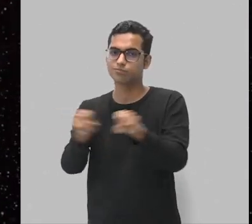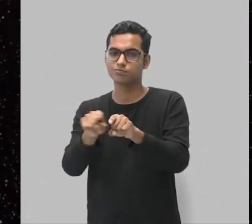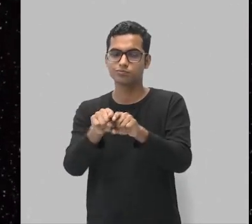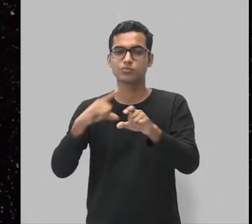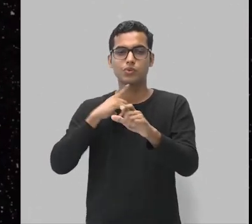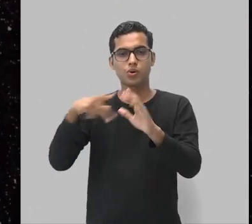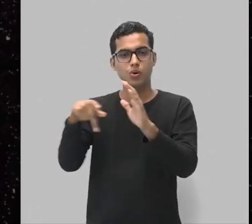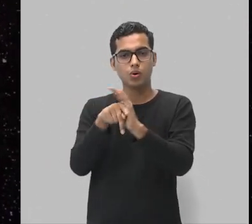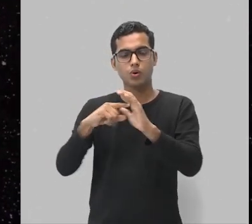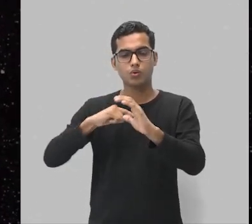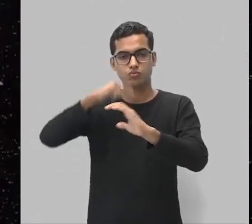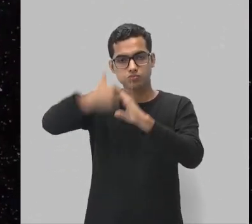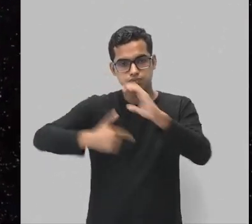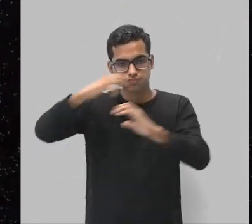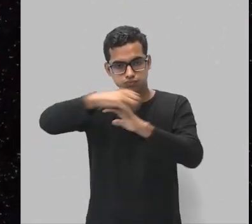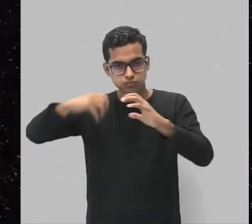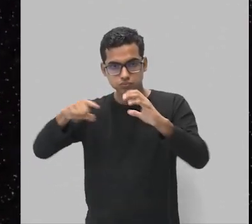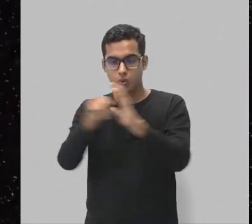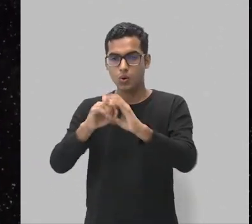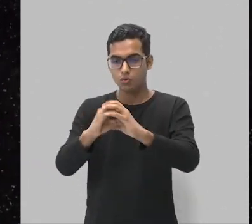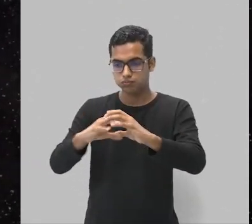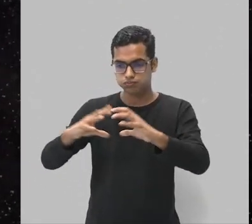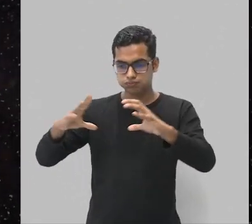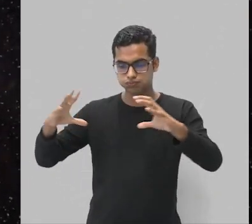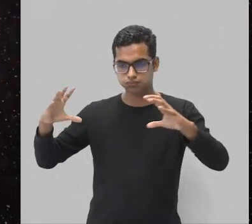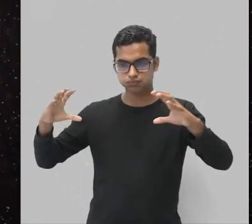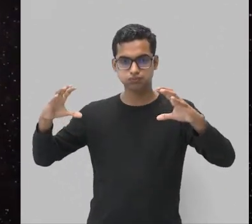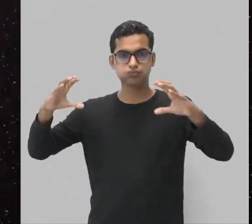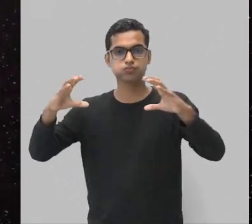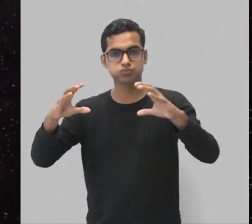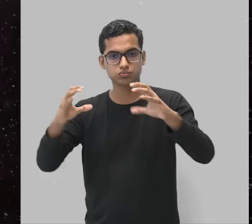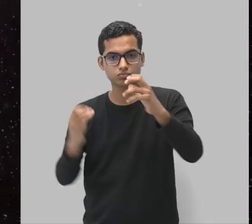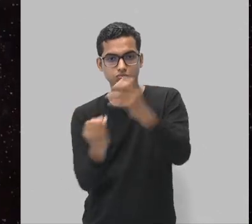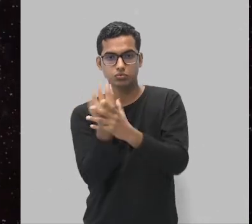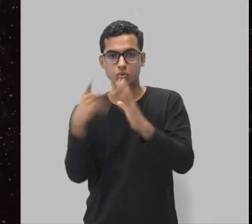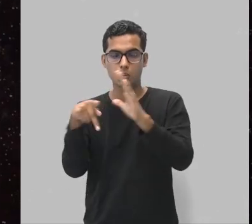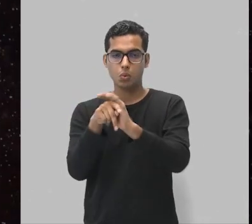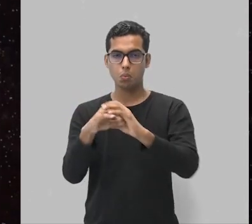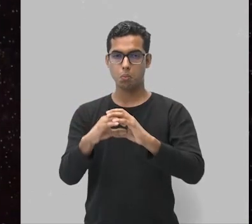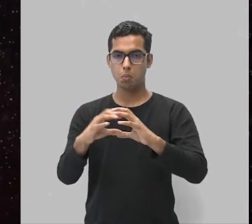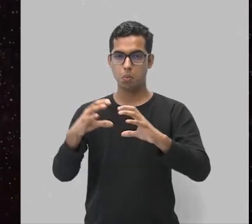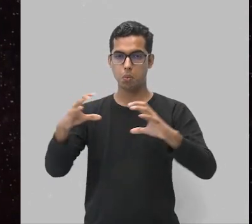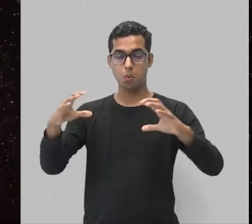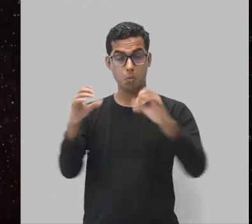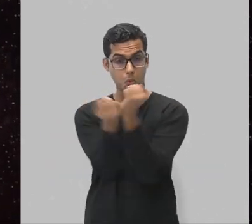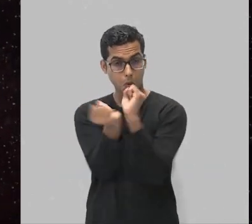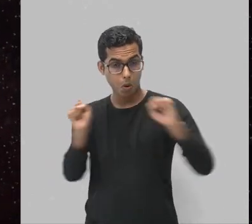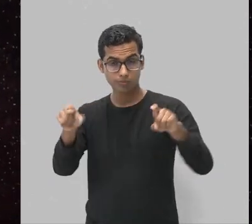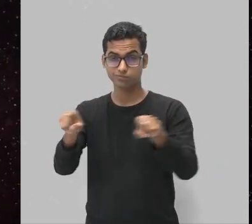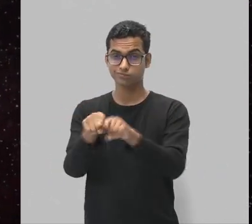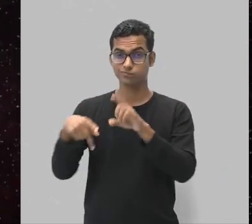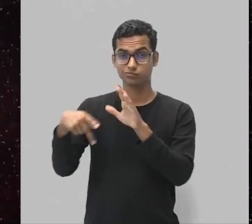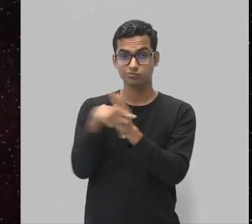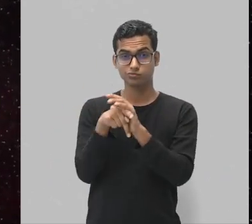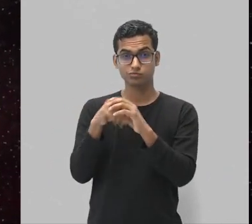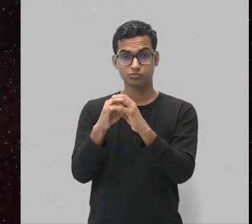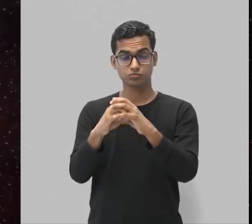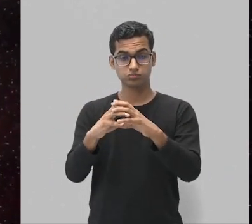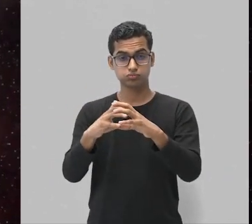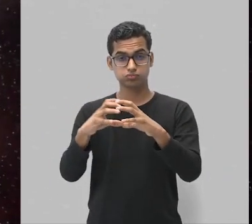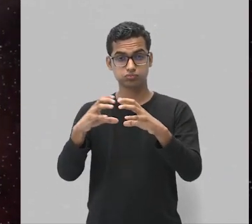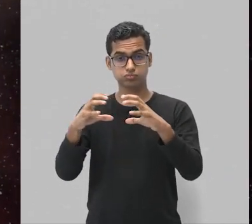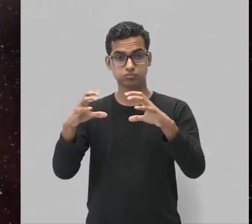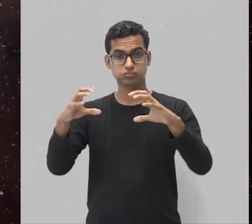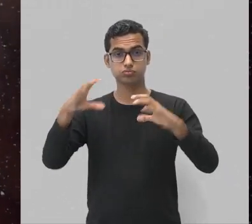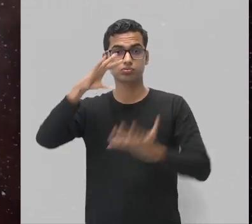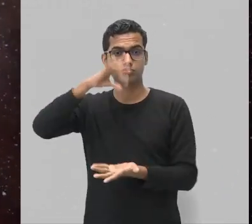irão separar-se gradualmente do seu núcleo, formando uma nebulosa planetária. O próprio núcleo irá diminuir ainda